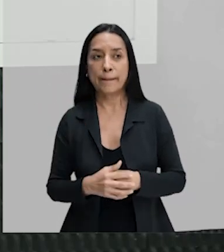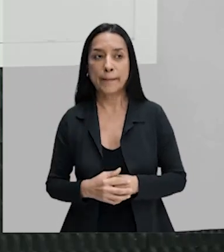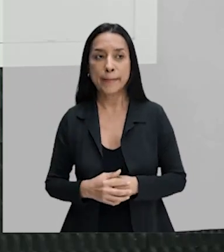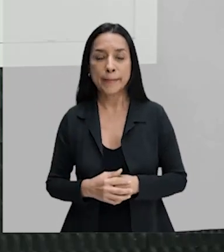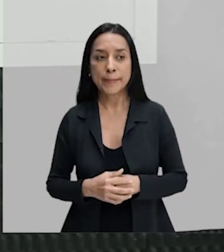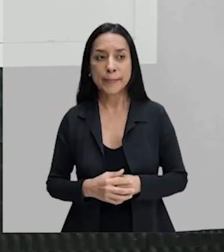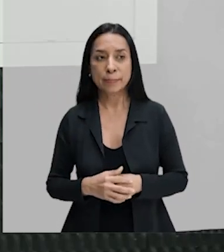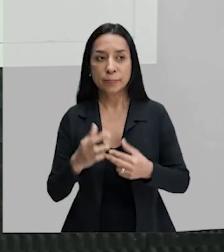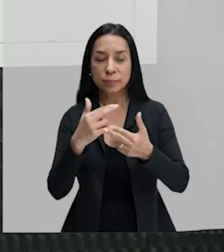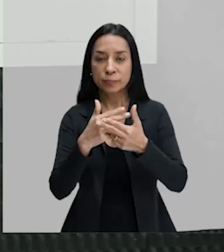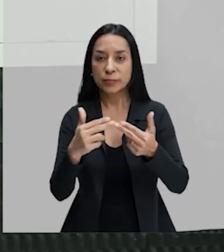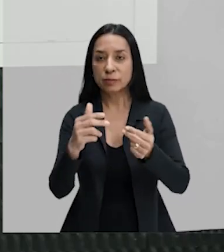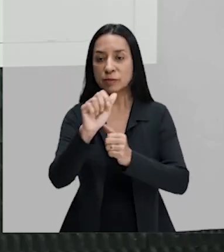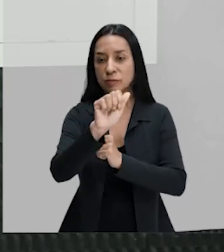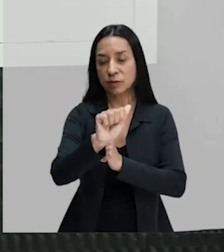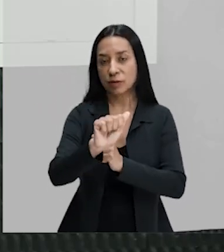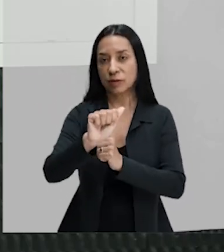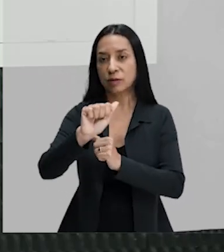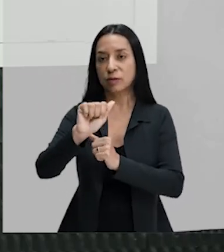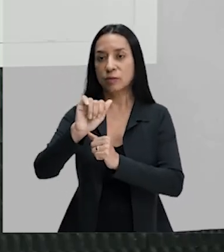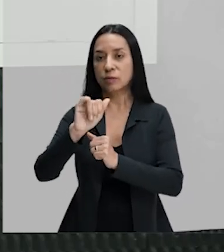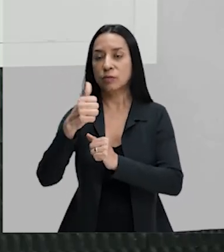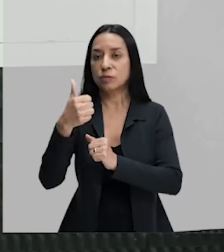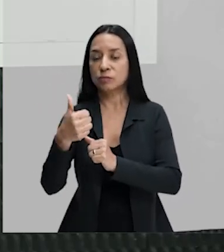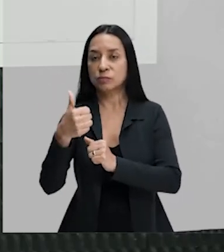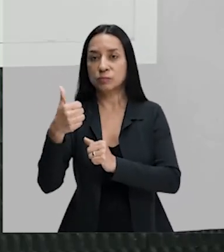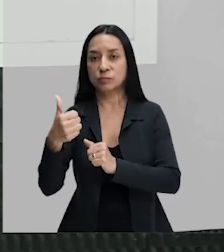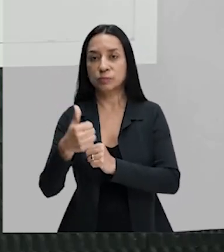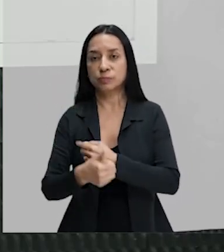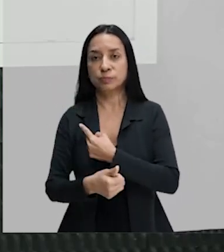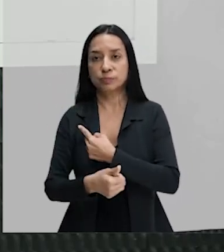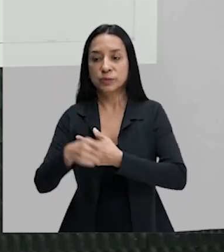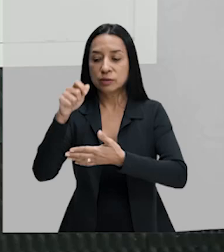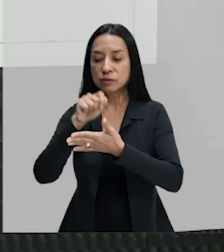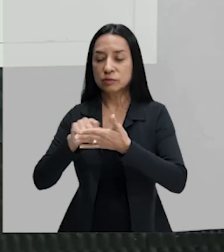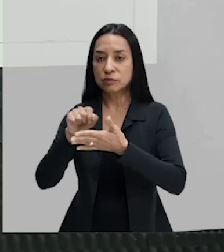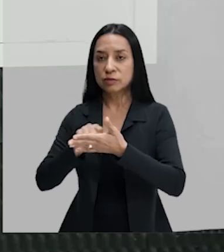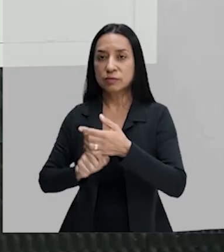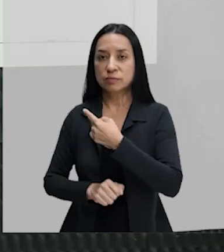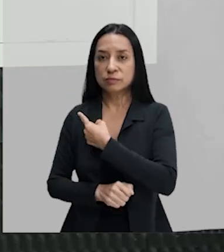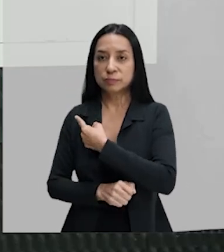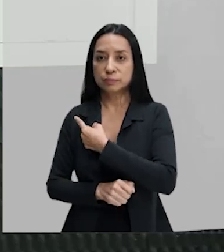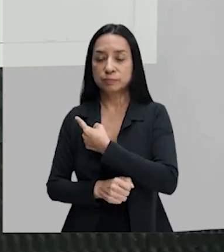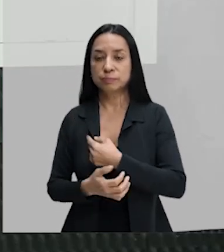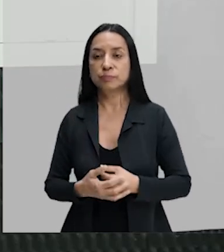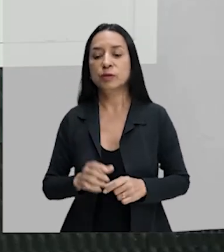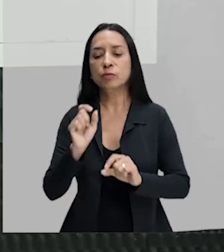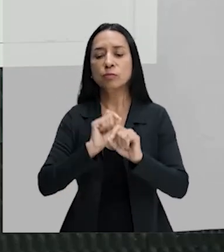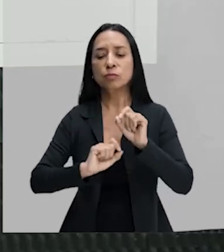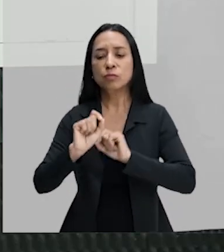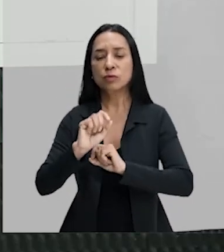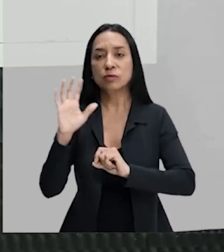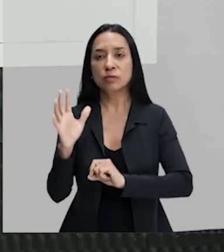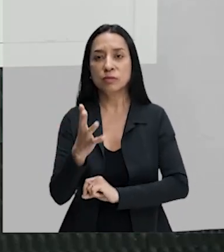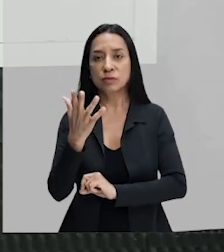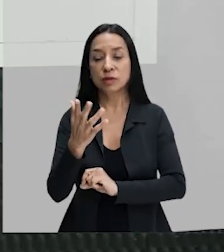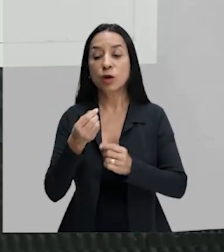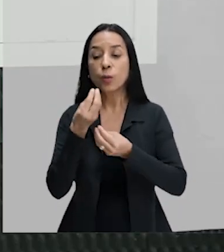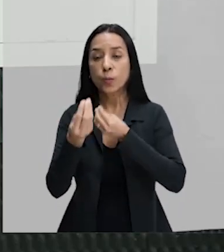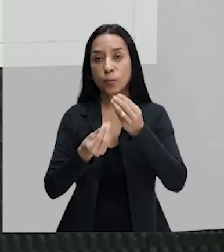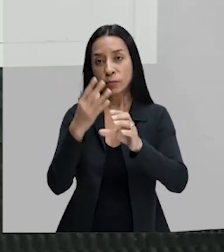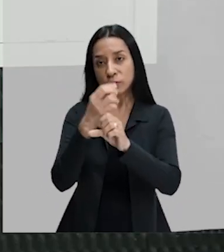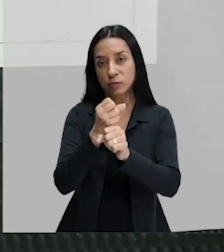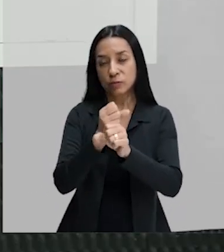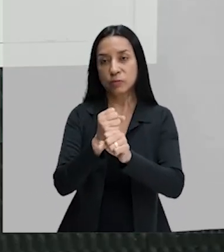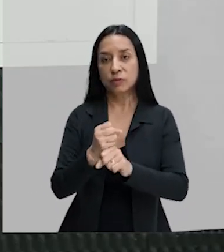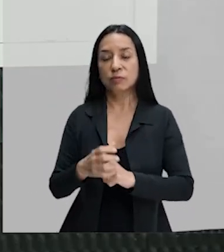do elemento A1. Escreve assim. Então, o que vai acontecer? Como é que eu calculo? Bom,